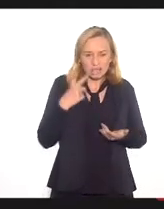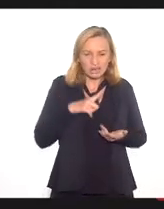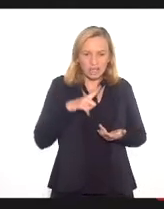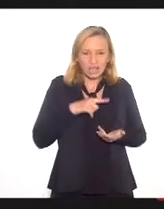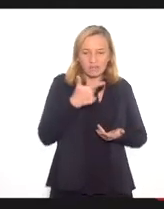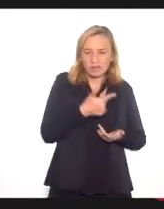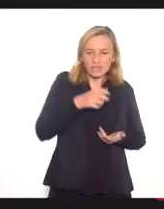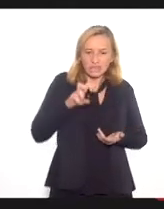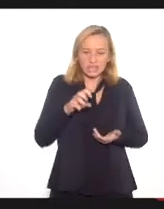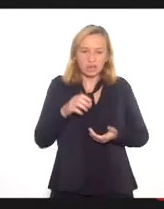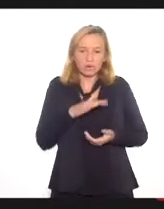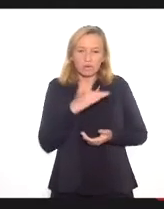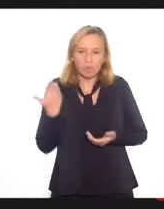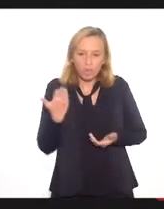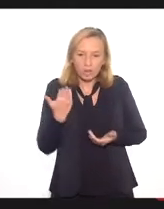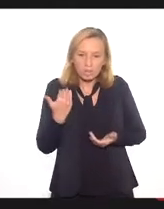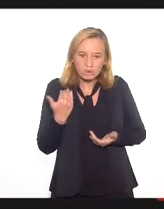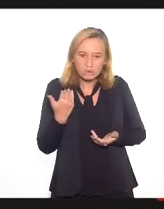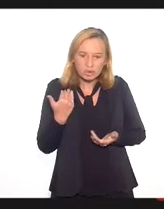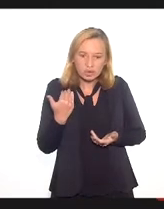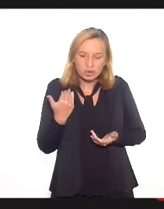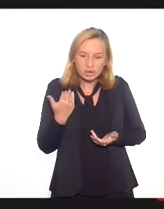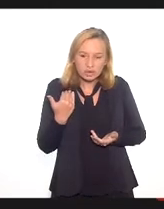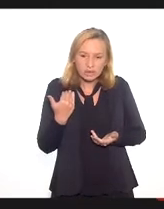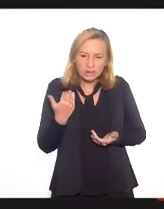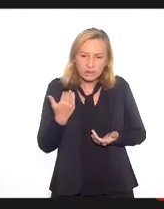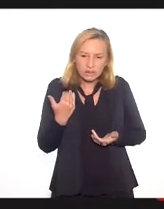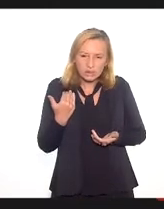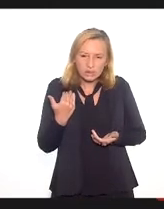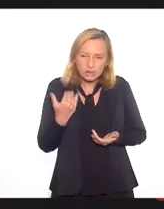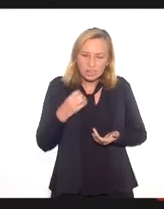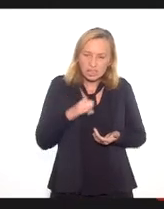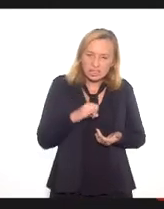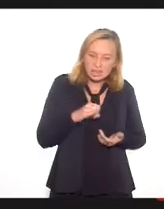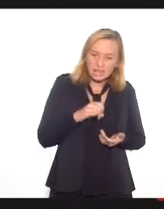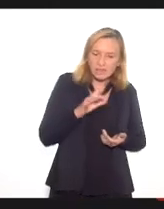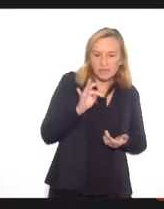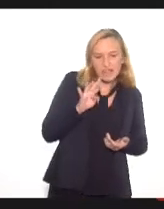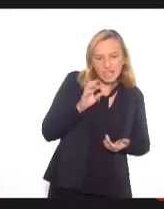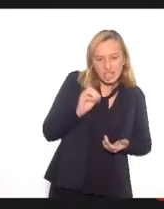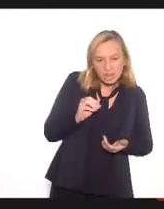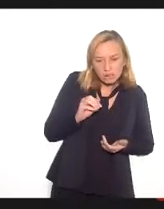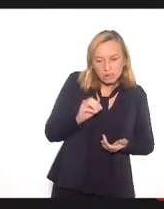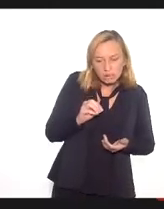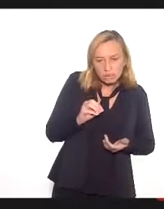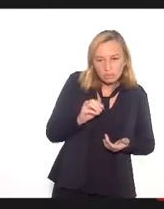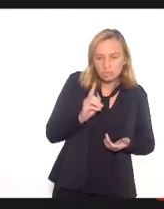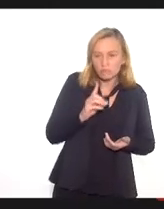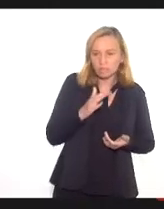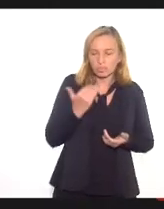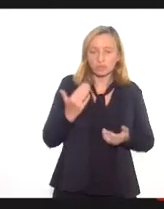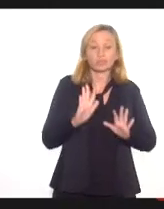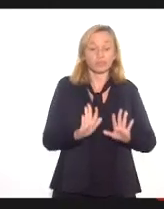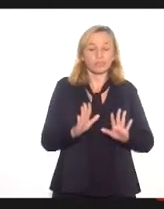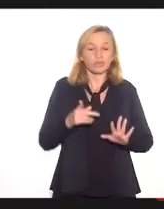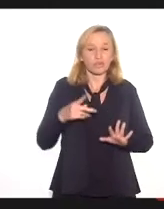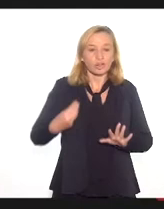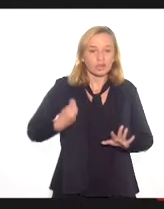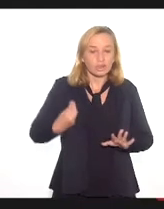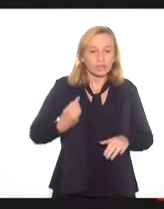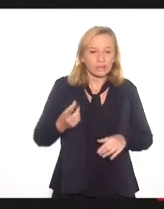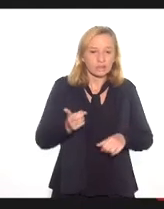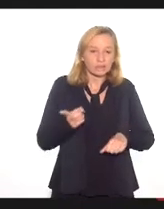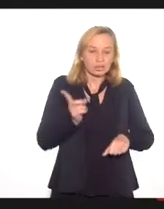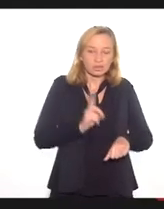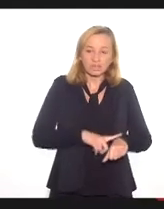mortos é porque houve uma coisa onde houve feridos, se não houve feridos houve execuções, é isso que a gente tem que ver. E ao mesmo tempo